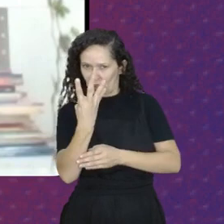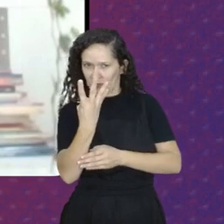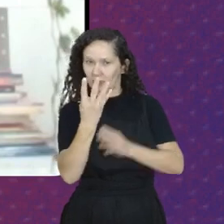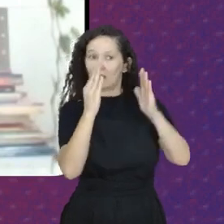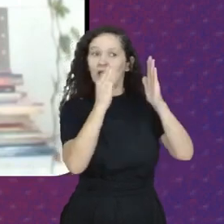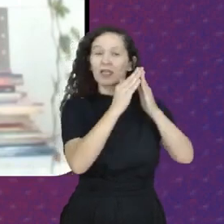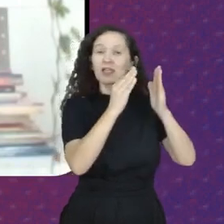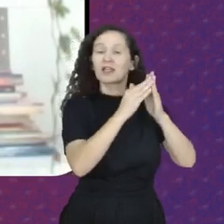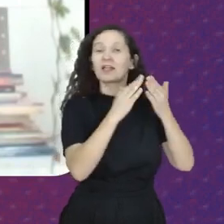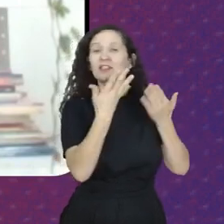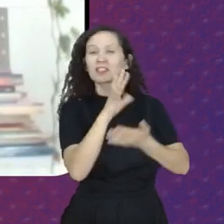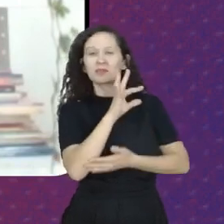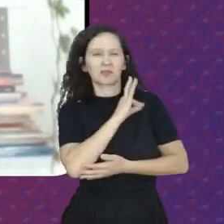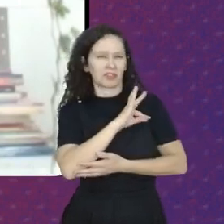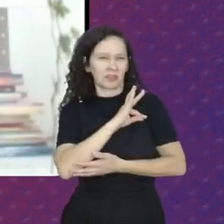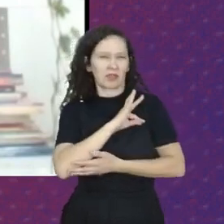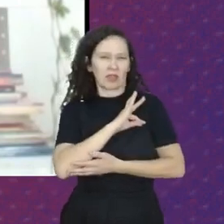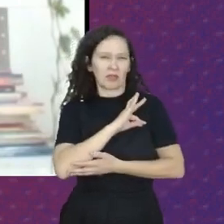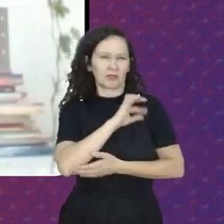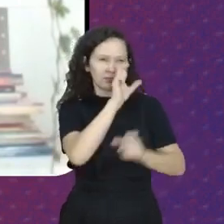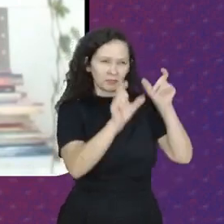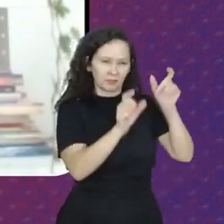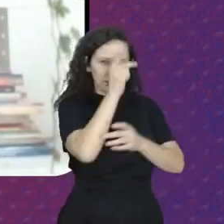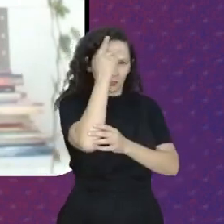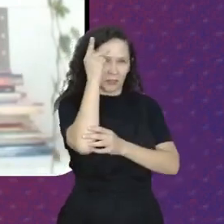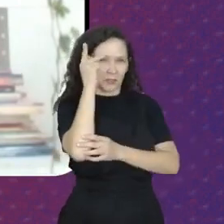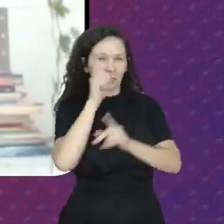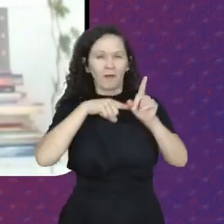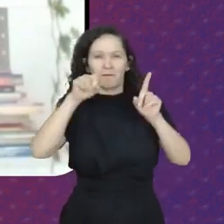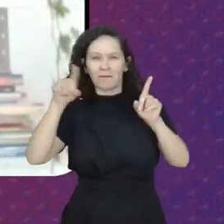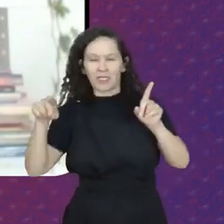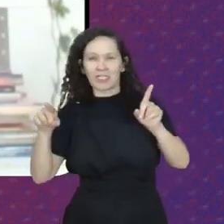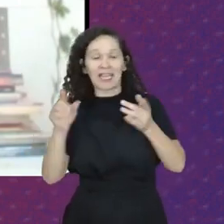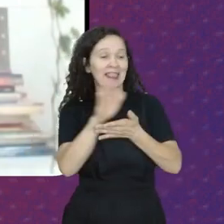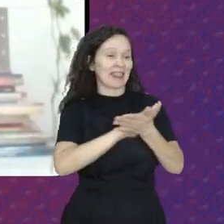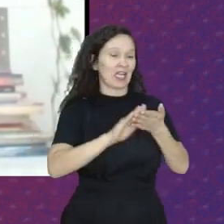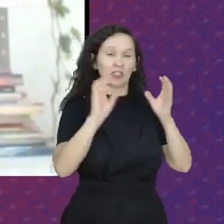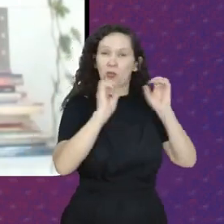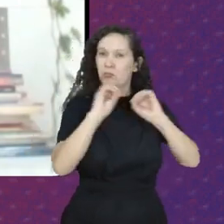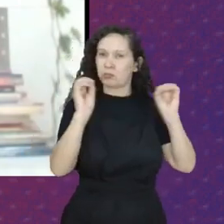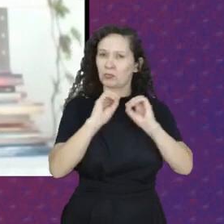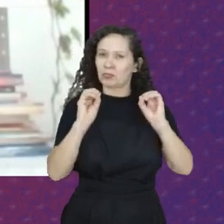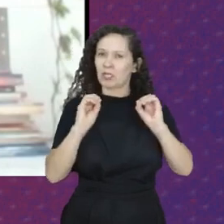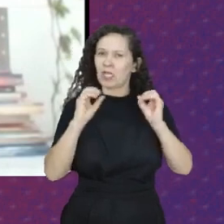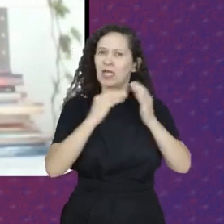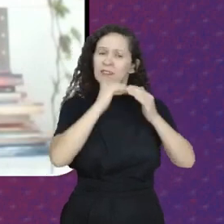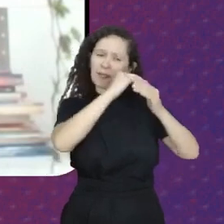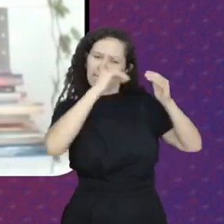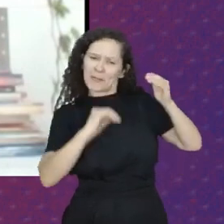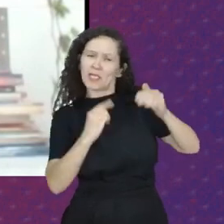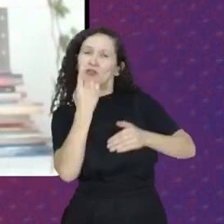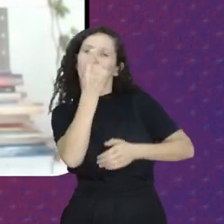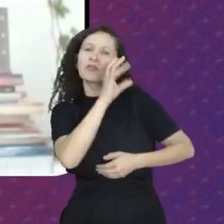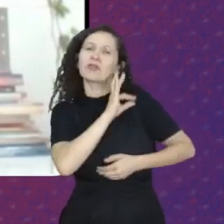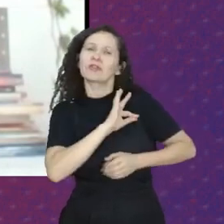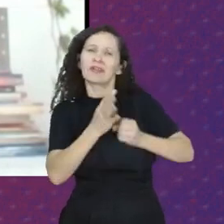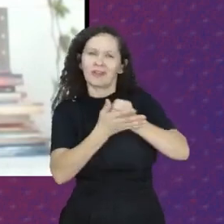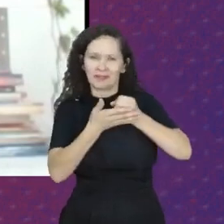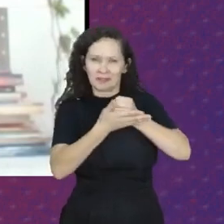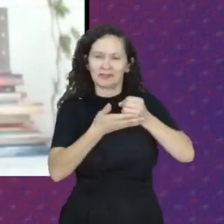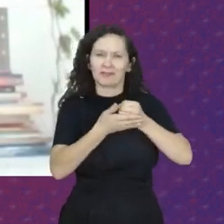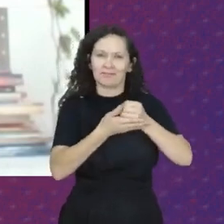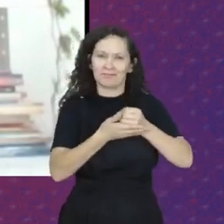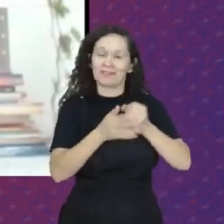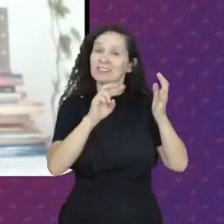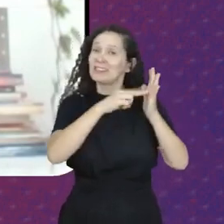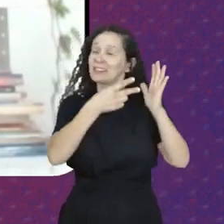com rendimento per capita variando de nenhum rendimento a menos de um salário mínimo. Quer